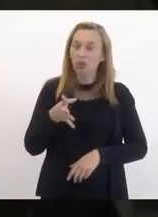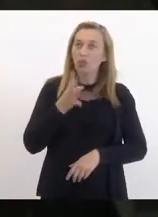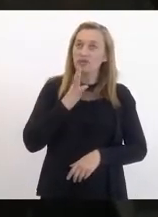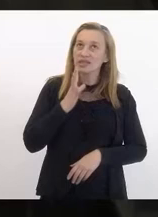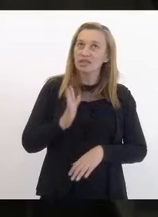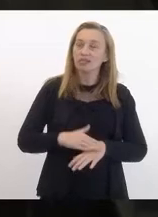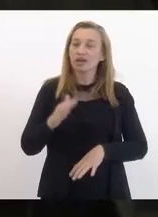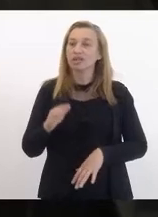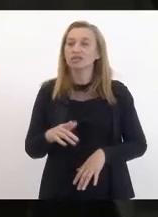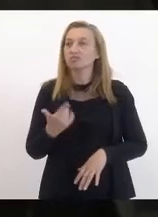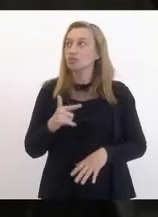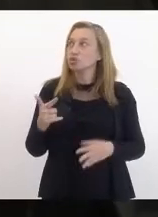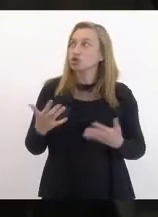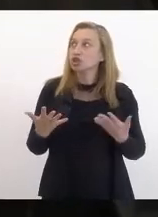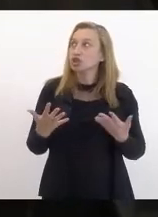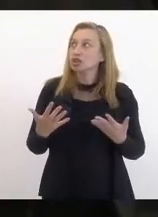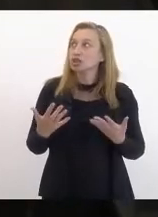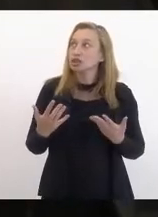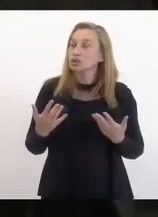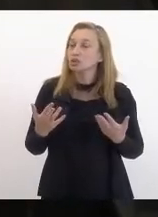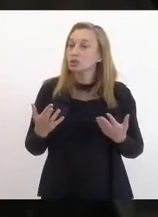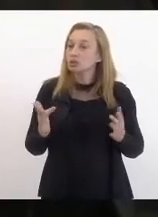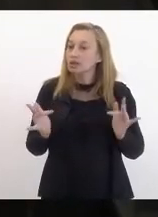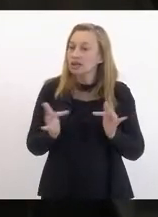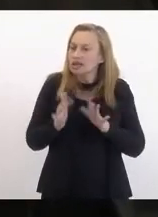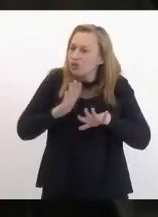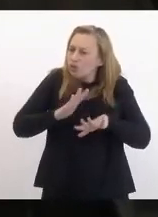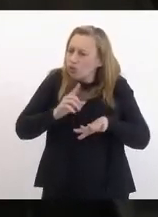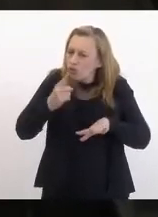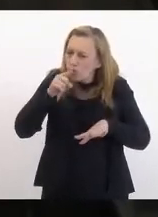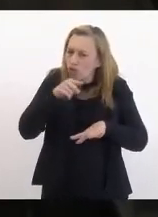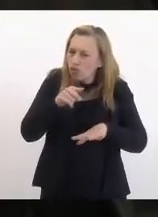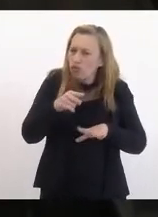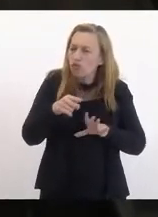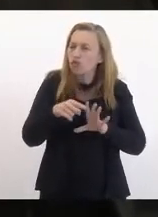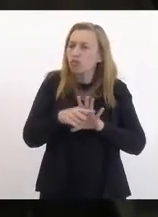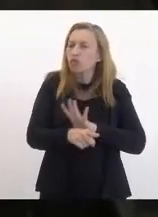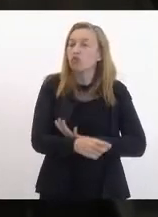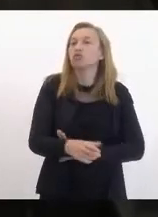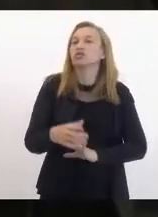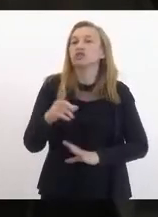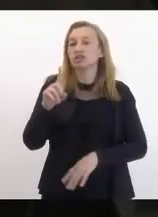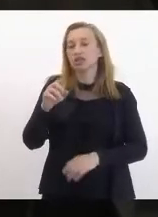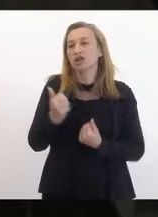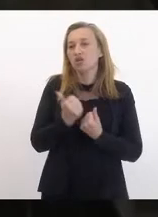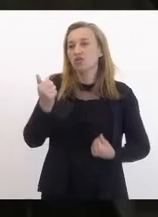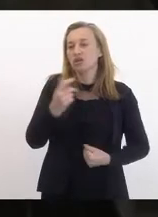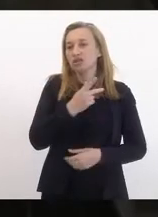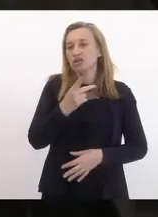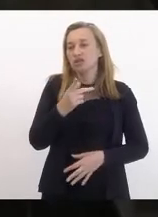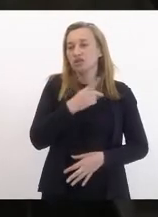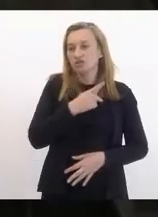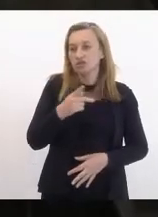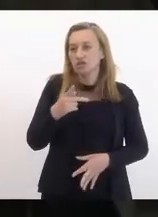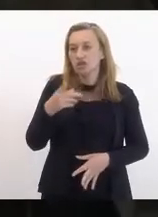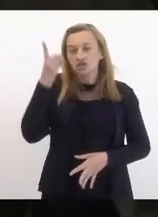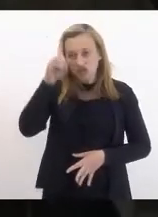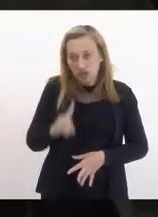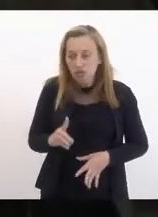mas não tinha ainda uma interação muito, muito intensa, que é o vice-diretor, e, sobretudo, reencontrar o meu amigo